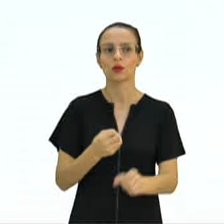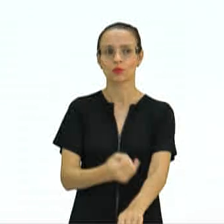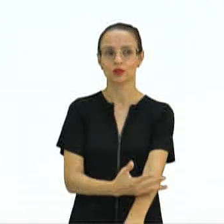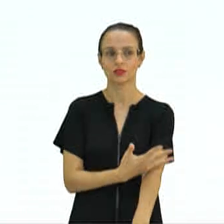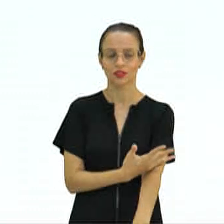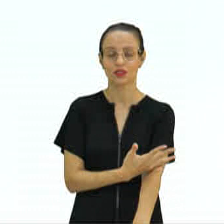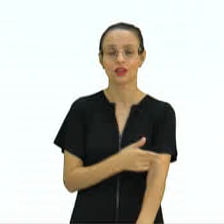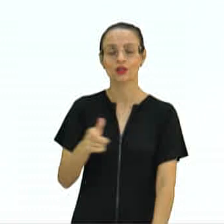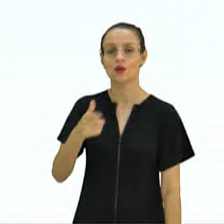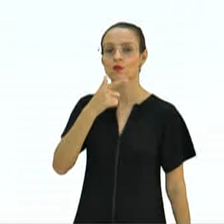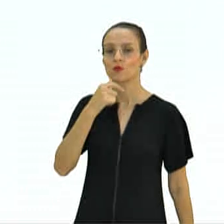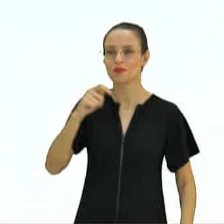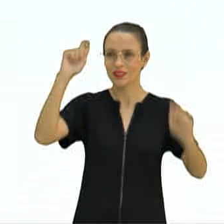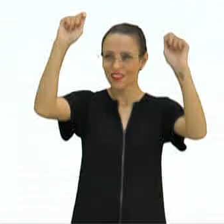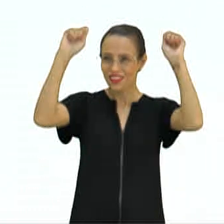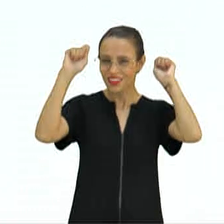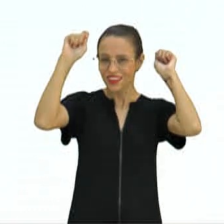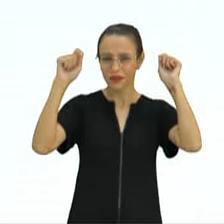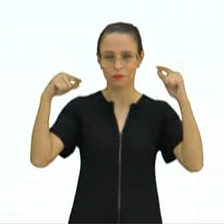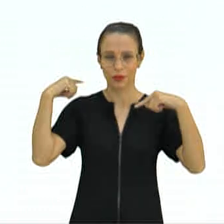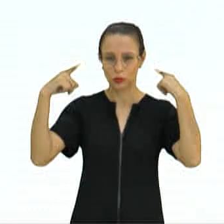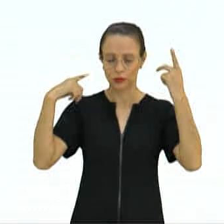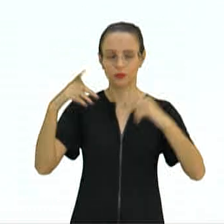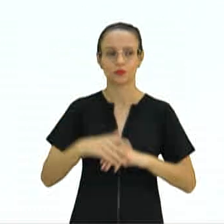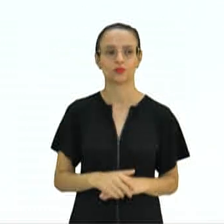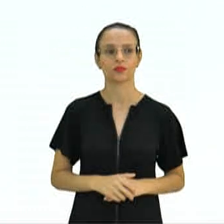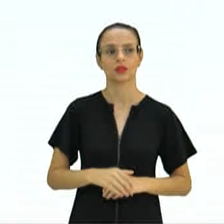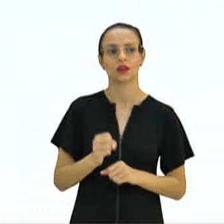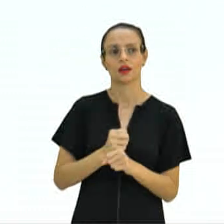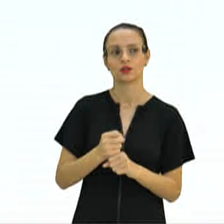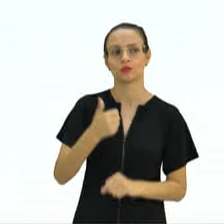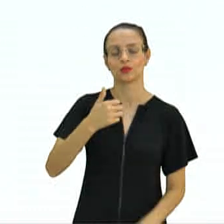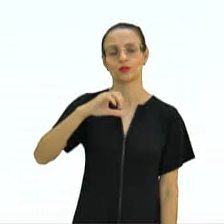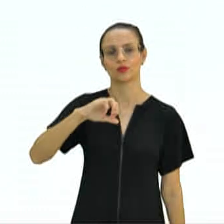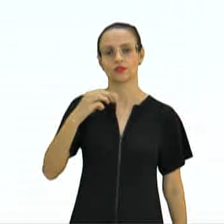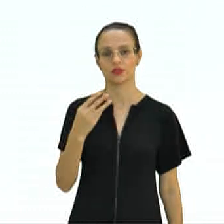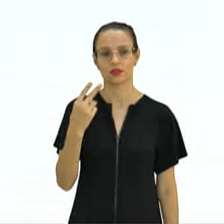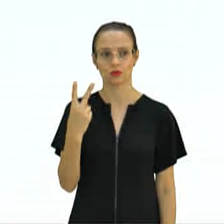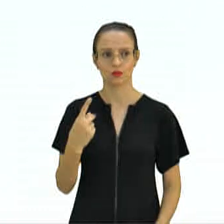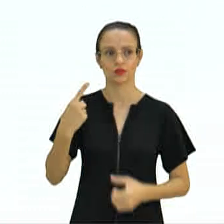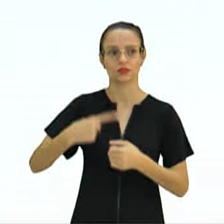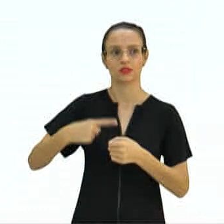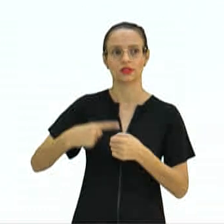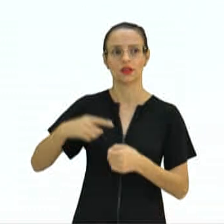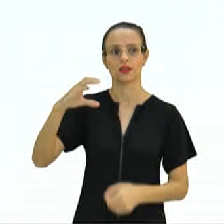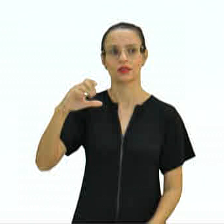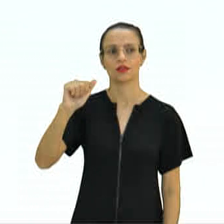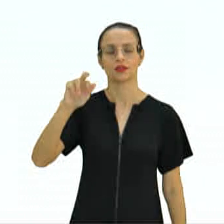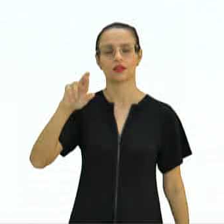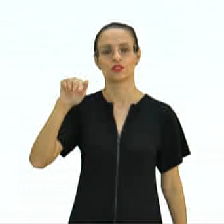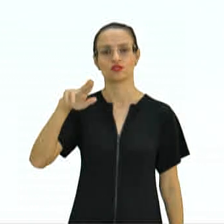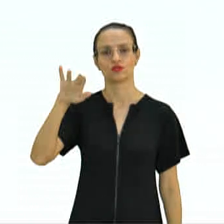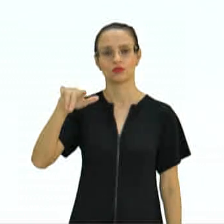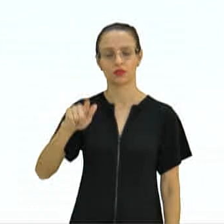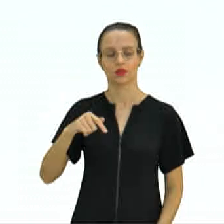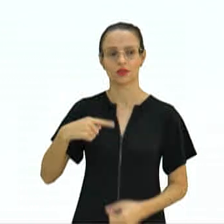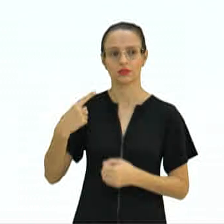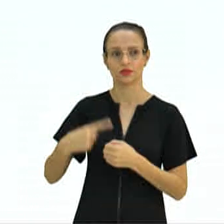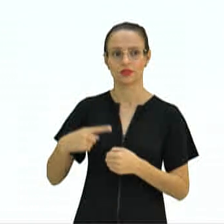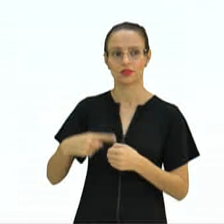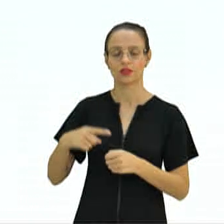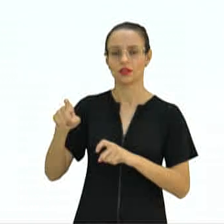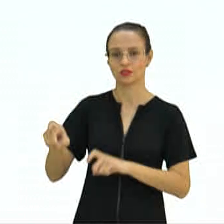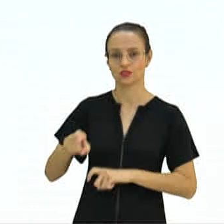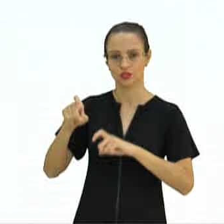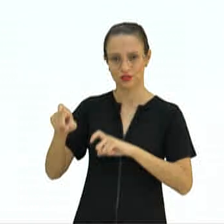o menino maluquinho. Em 1932, na cidade de Caratinga, no interior de Minas Gerais,